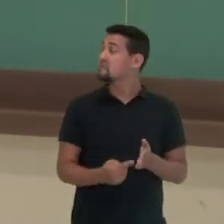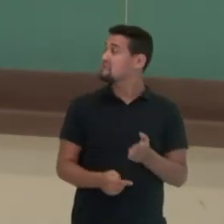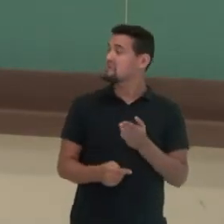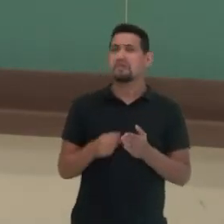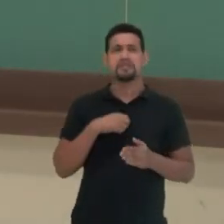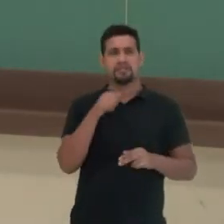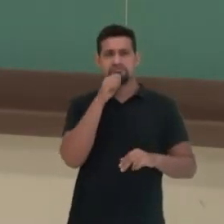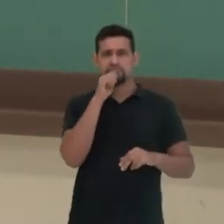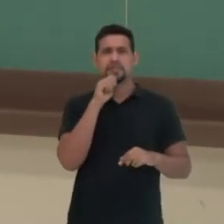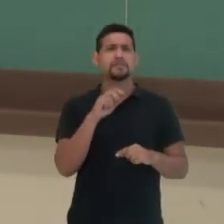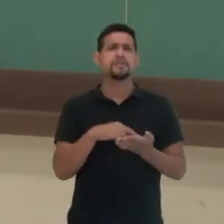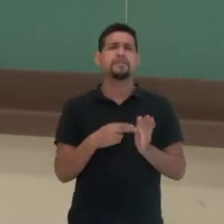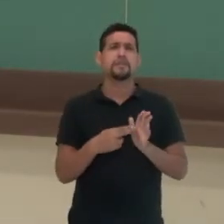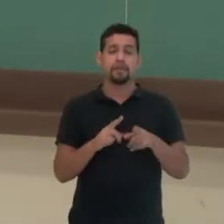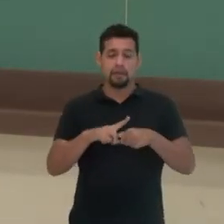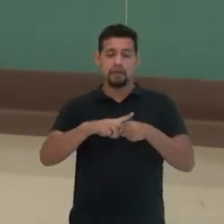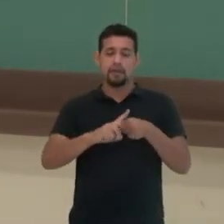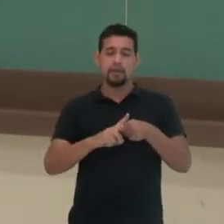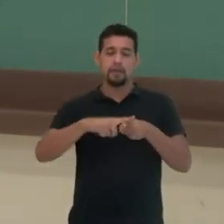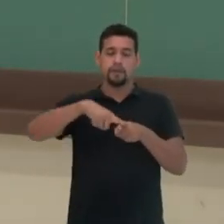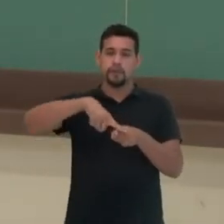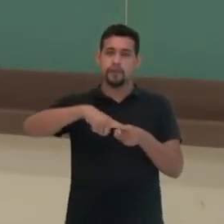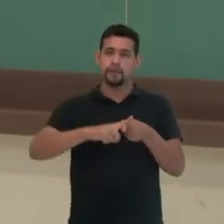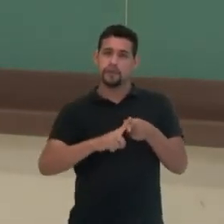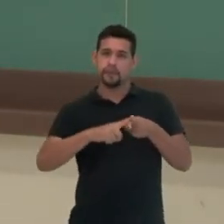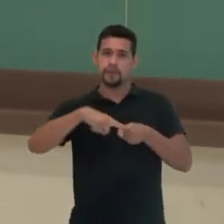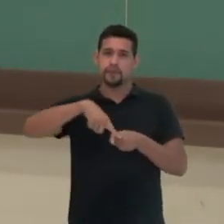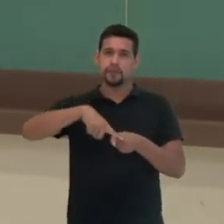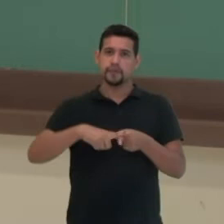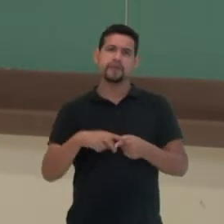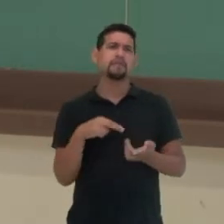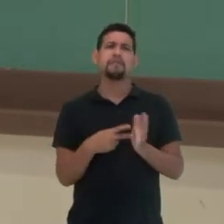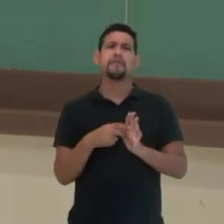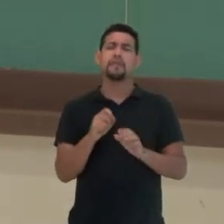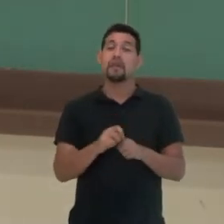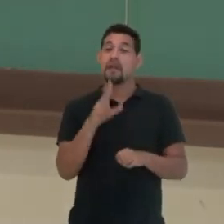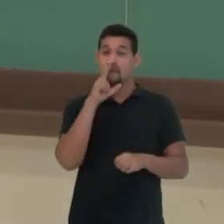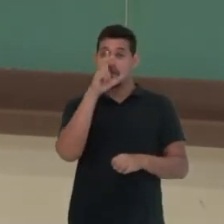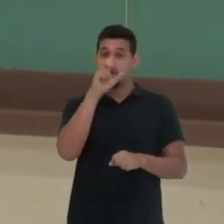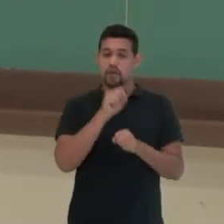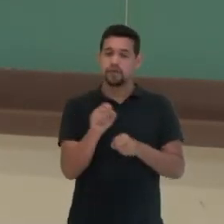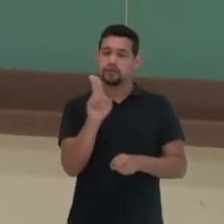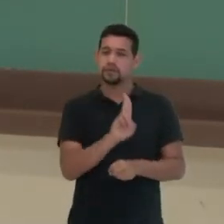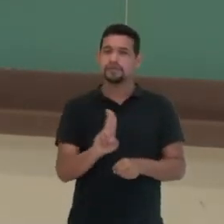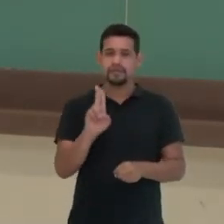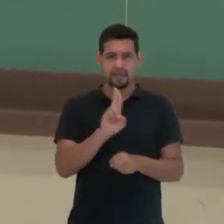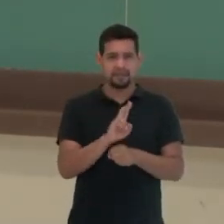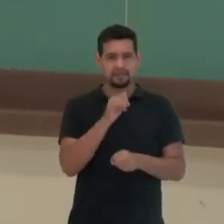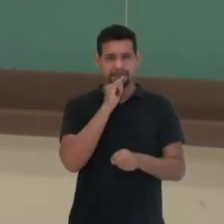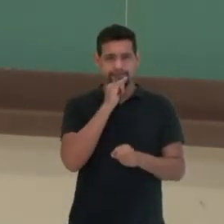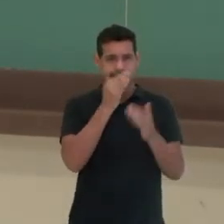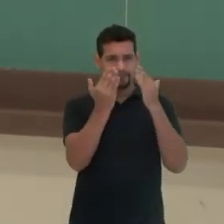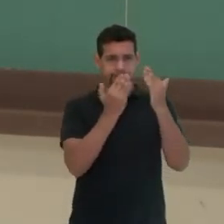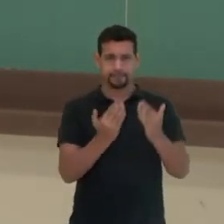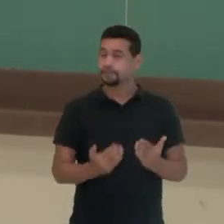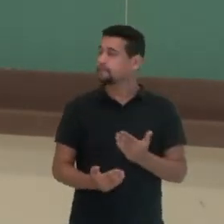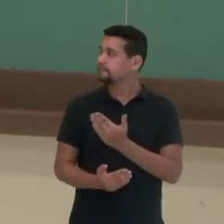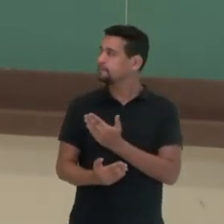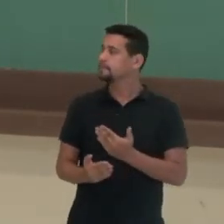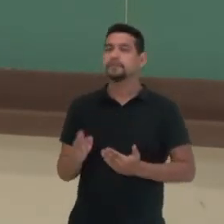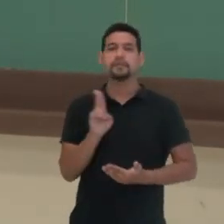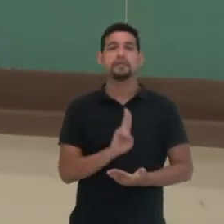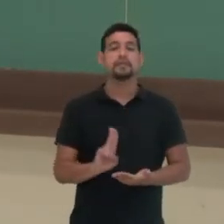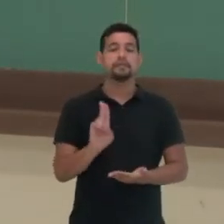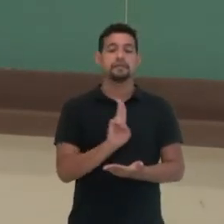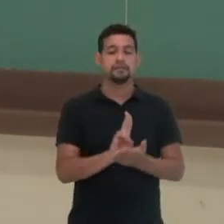gangorra. O que nós temos aqui? A força potente, né? O que é a força potente? É a força aplicada, olha aqui, ó, confere aqui comigo, é a força aplicada